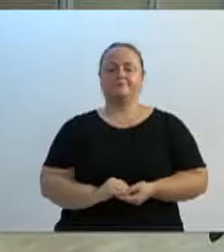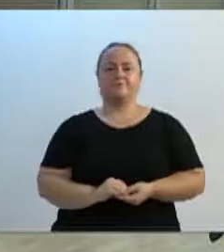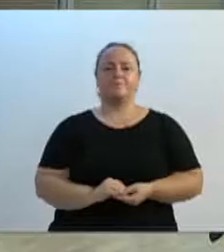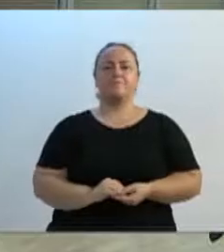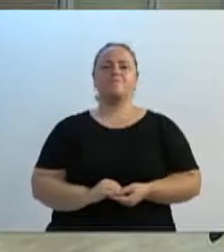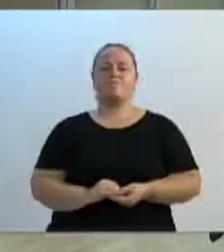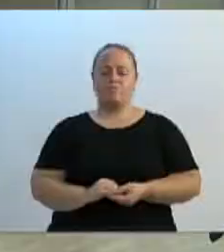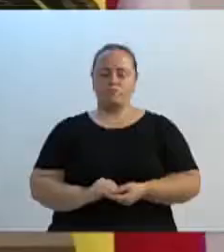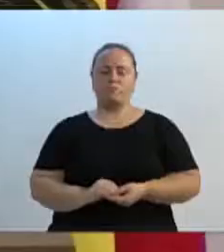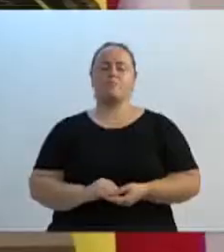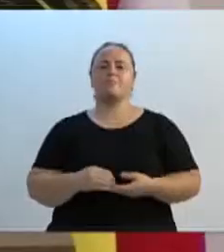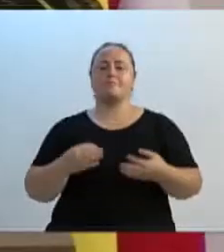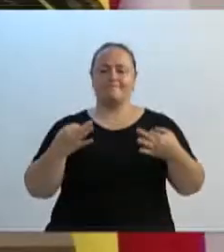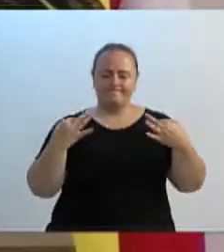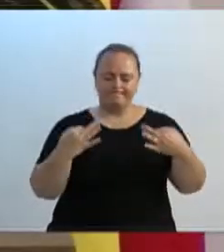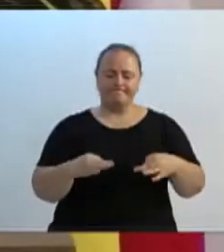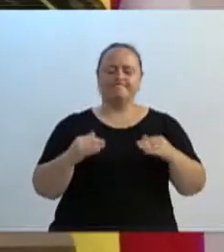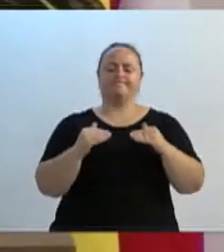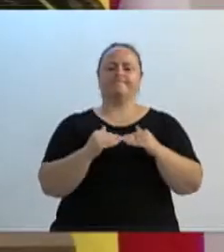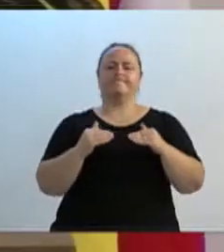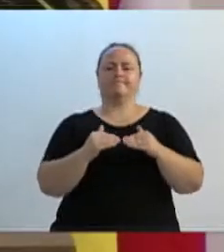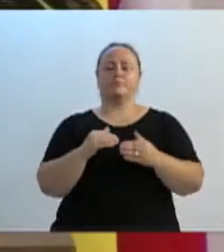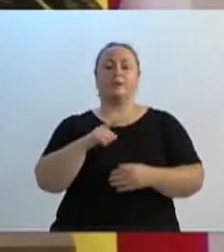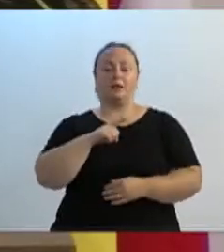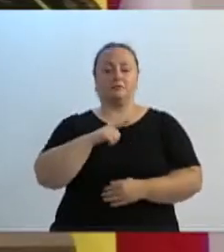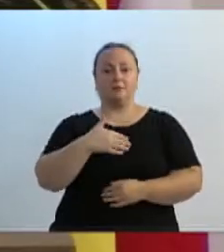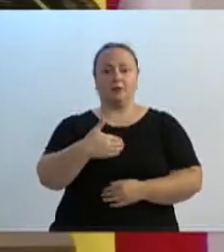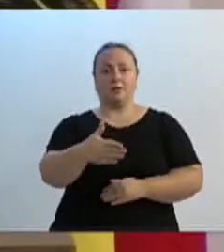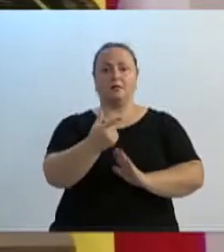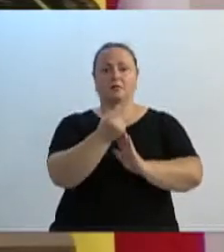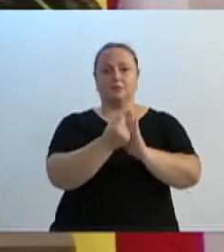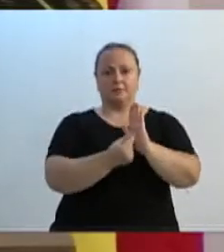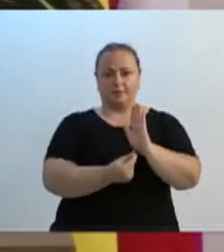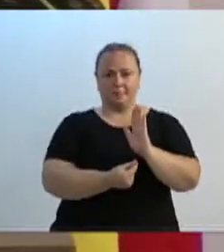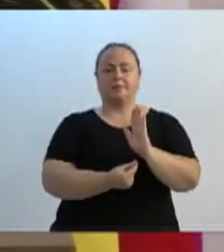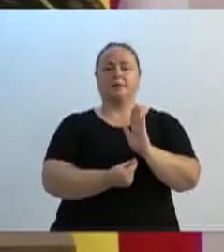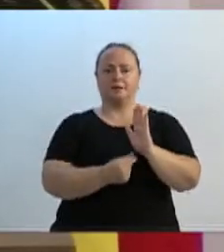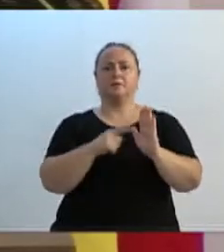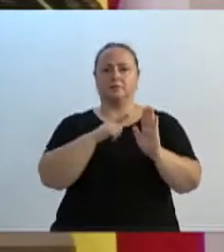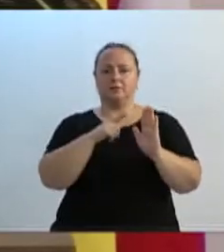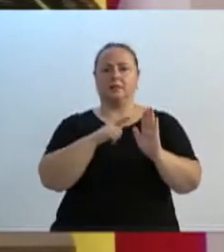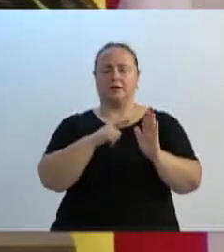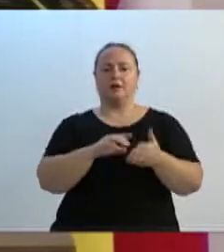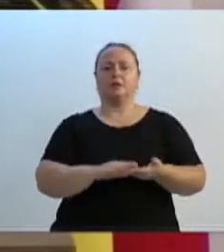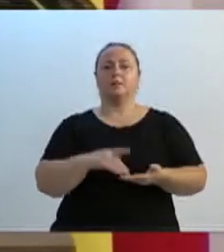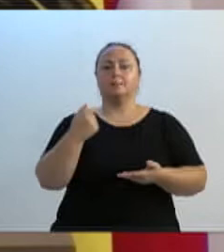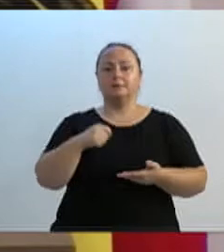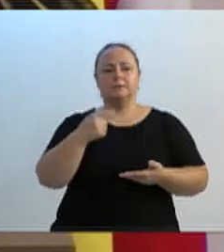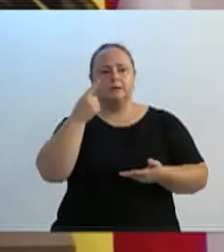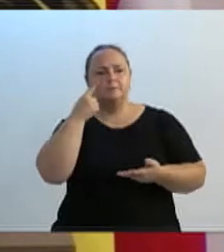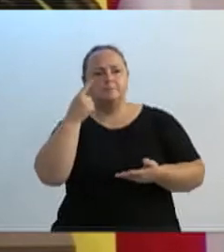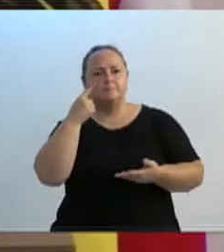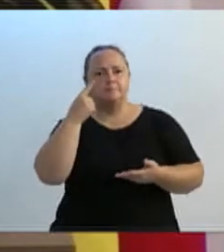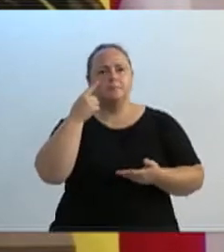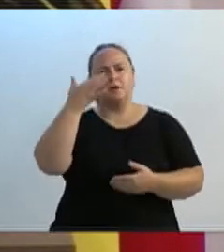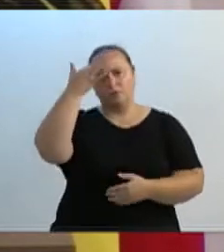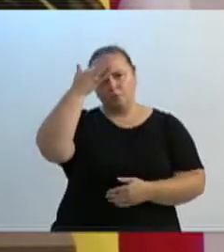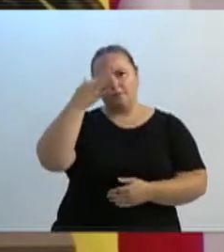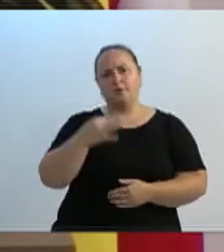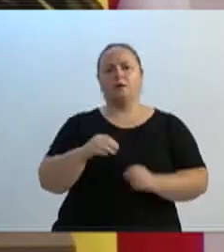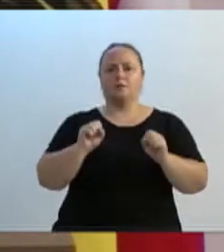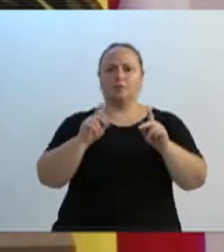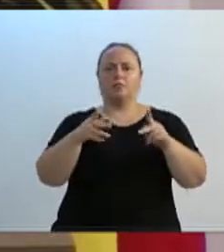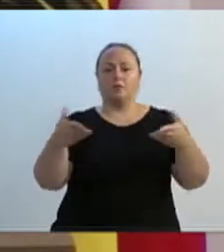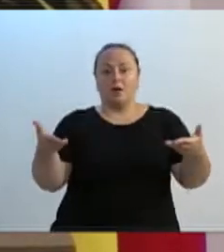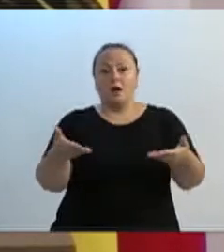Perfeito, vereador Ito. E registrando que tem previsão de orçamento, que existe uma questão lá que está parada, que tem que ser remanejado. A gente entende a dificuldade agora,